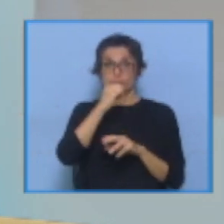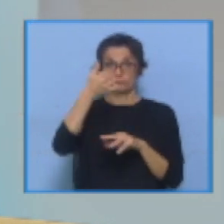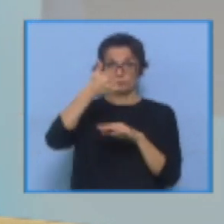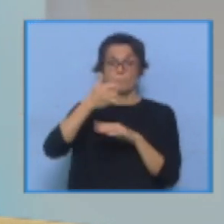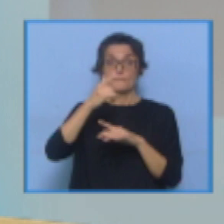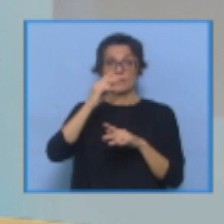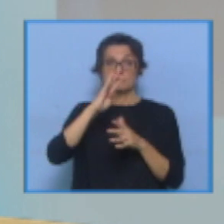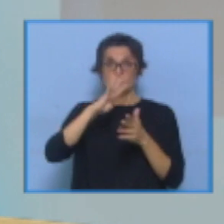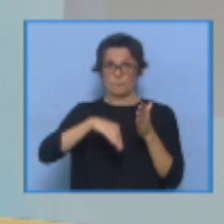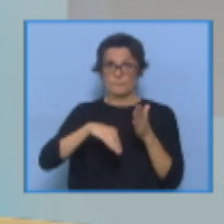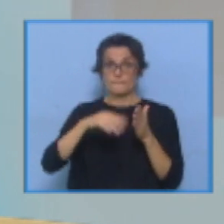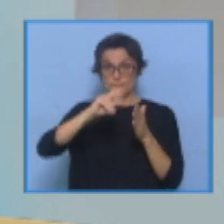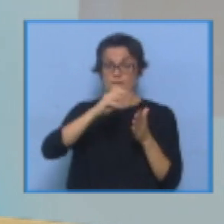estará